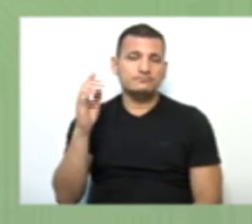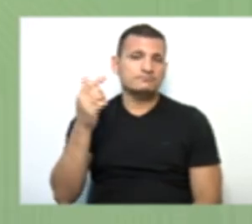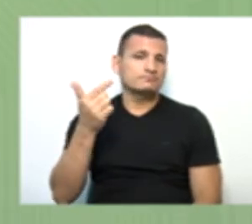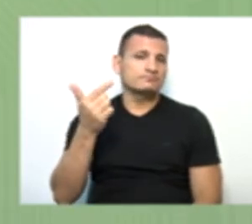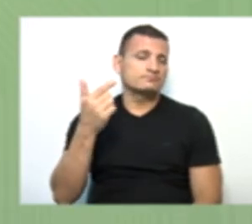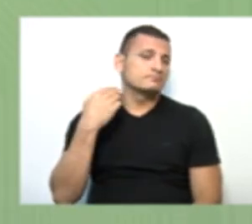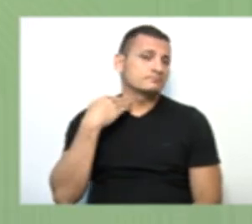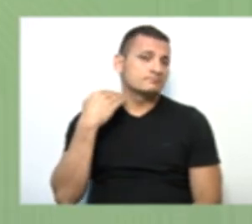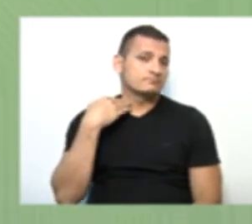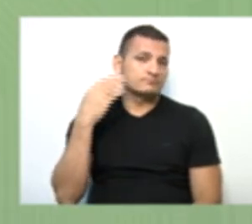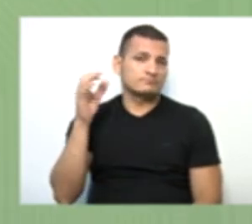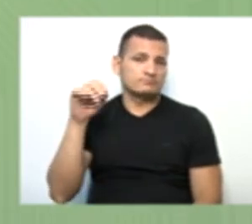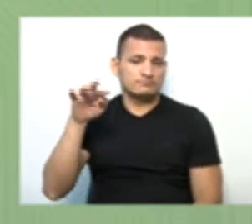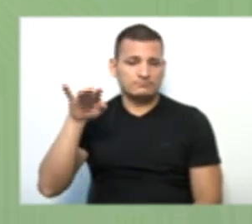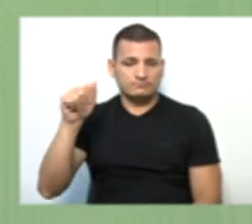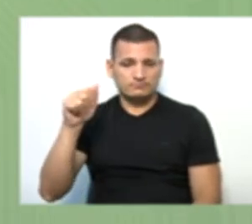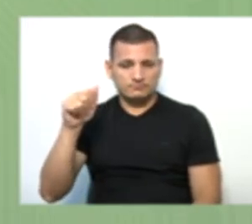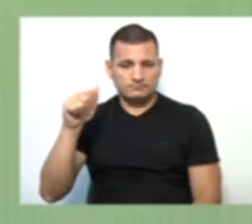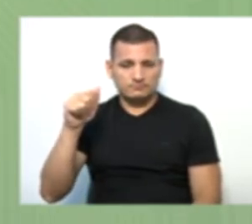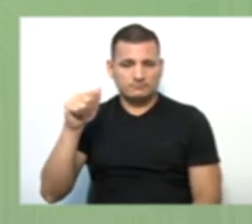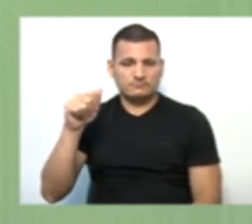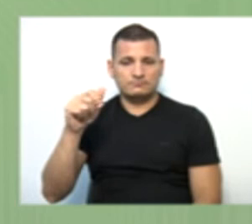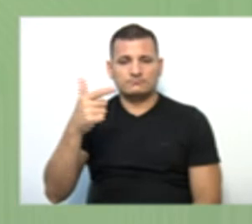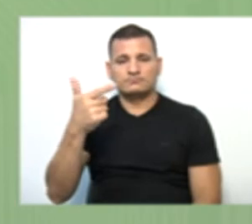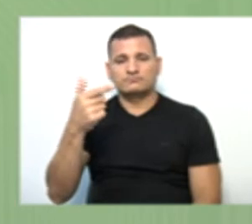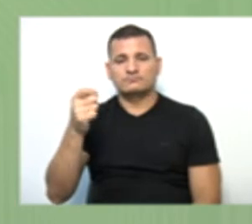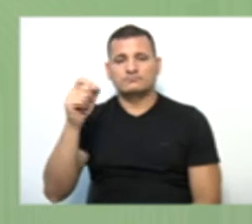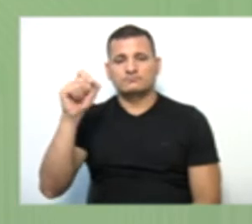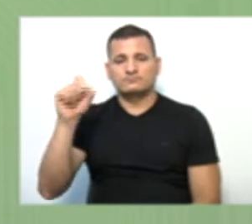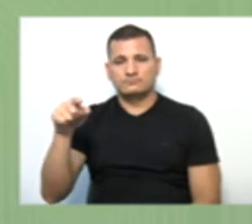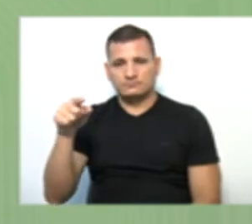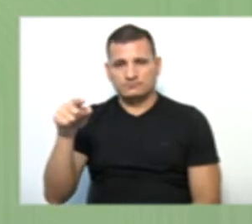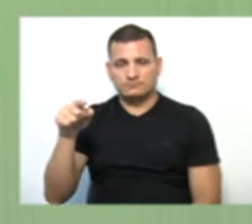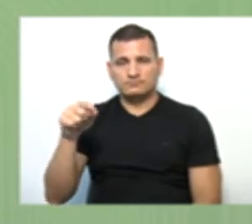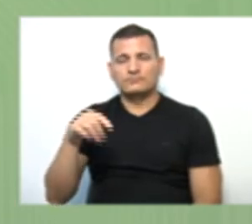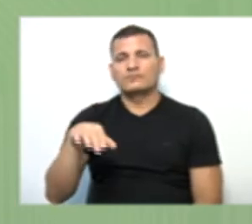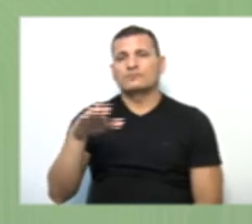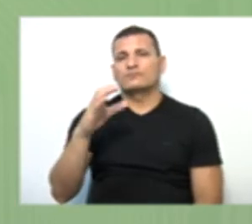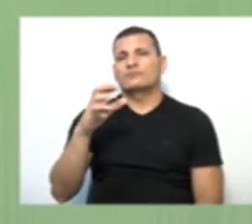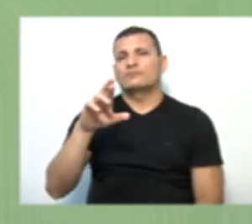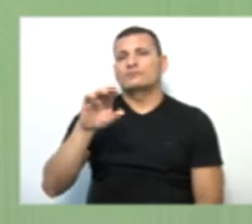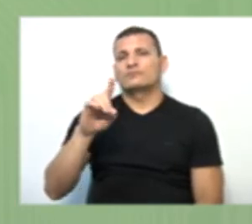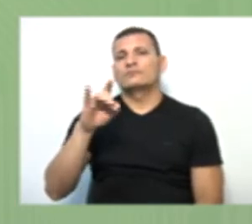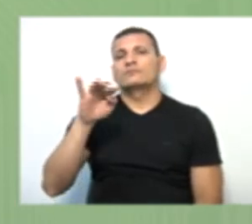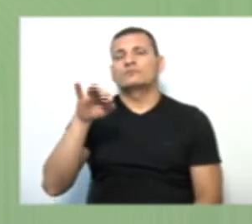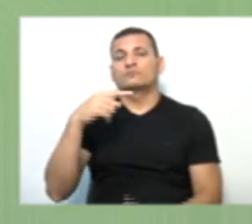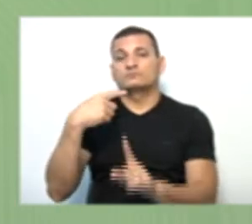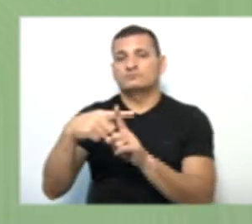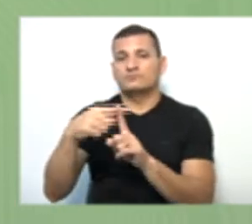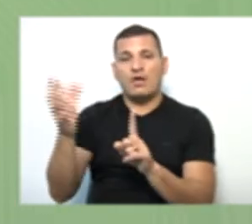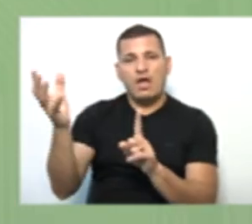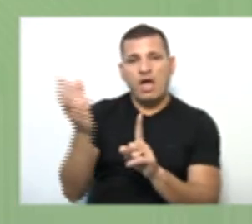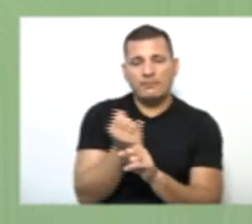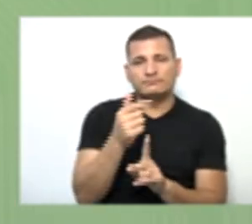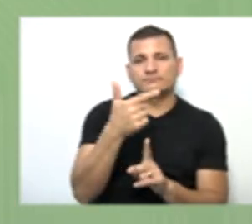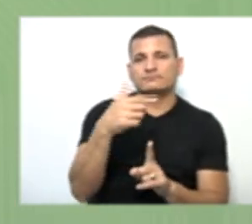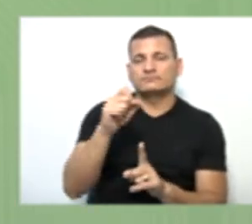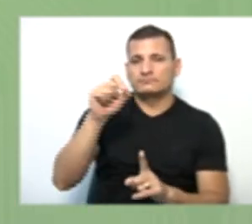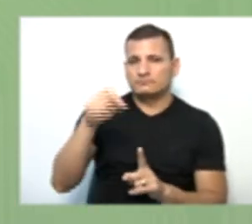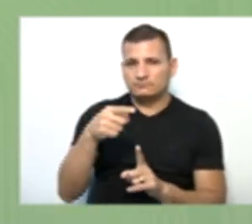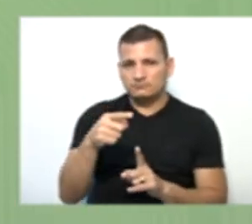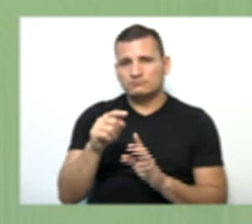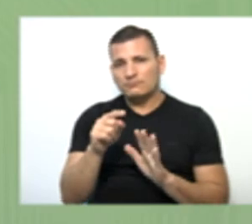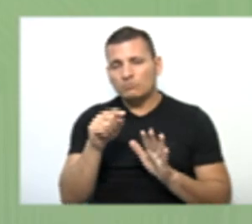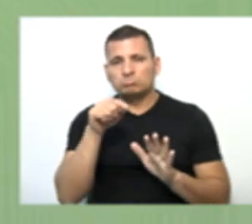mil, e um crédito. Crédito a receber no valor de 20 mil. Então, é mais ou menos isso que